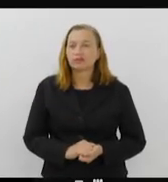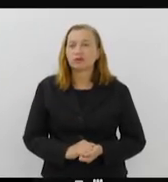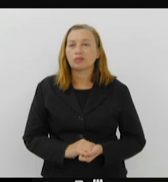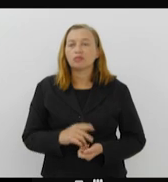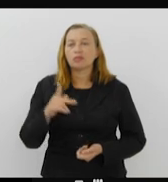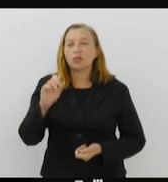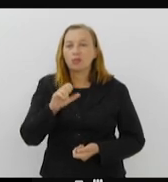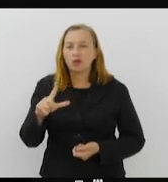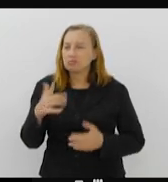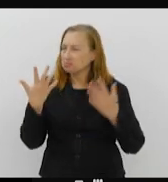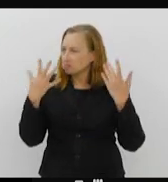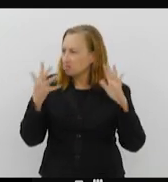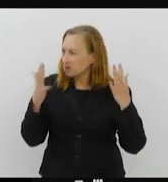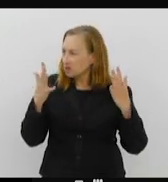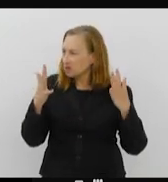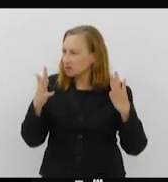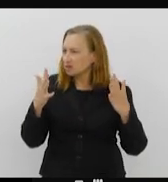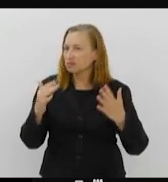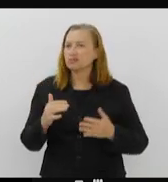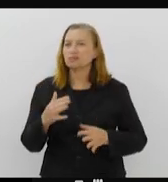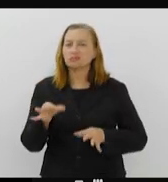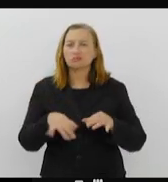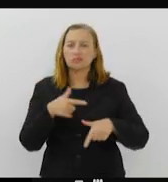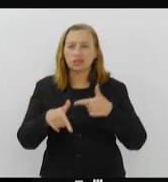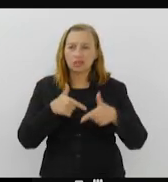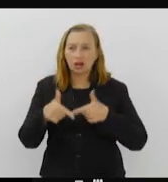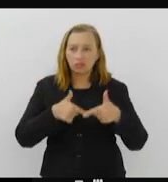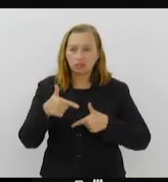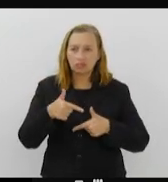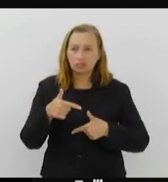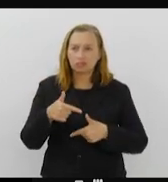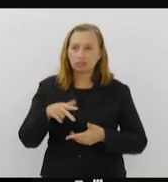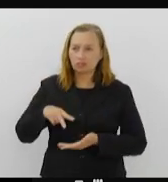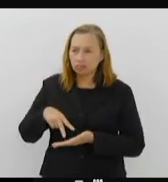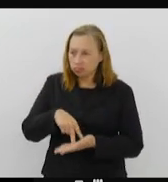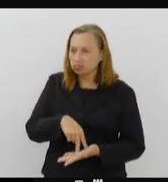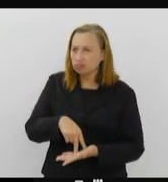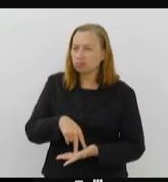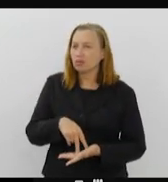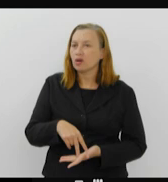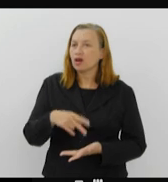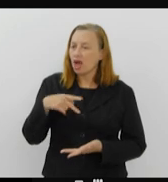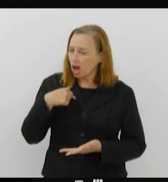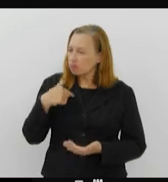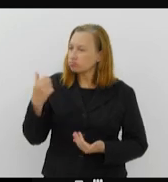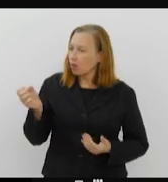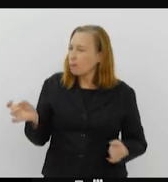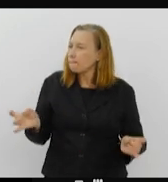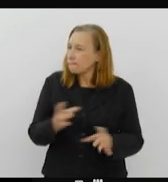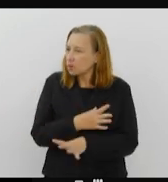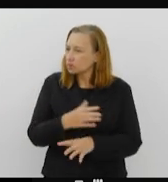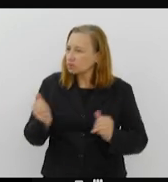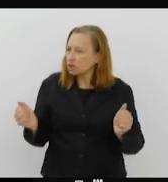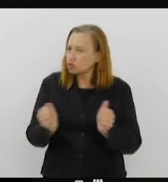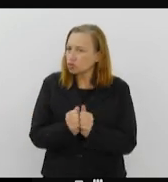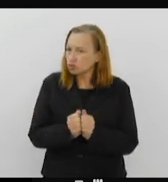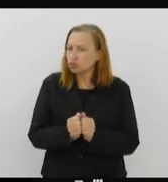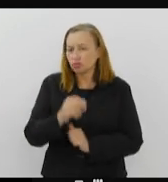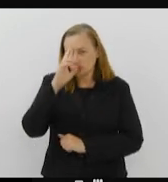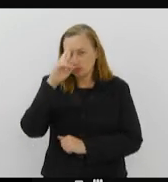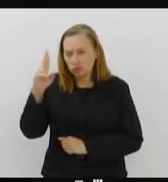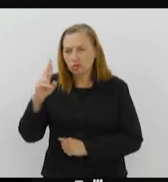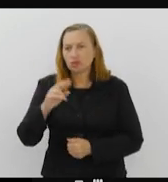Pobel, primeiro parabenizar a Vossa Excelência pelo excelente trabalho, pela posição, dizer que estou pronto para ombrear com Vossa